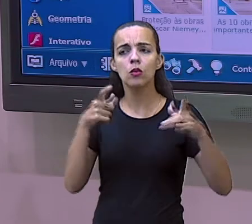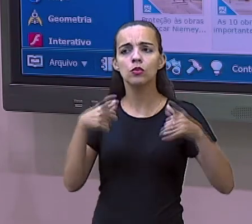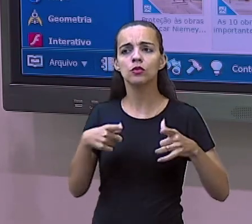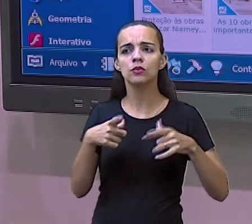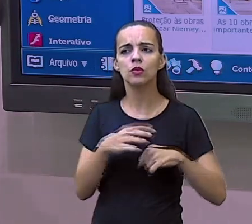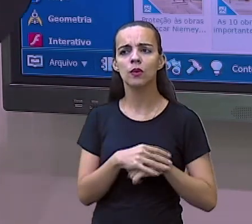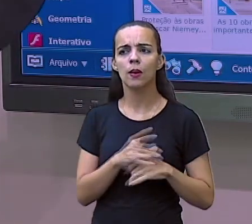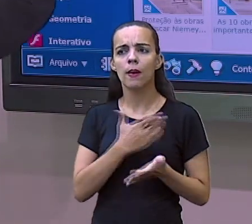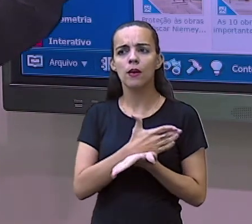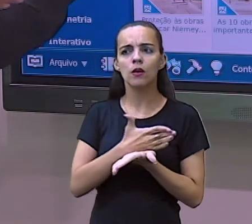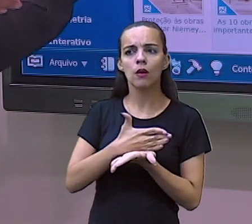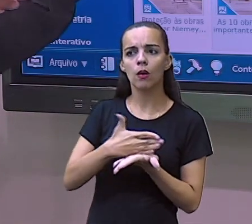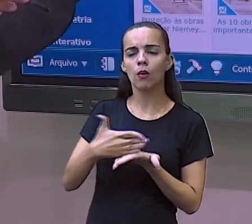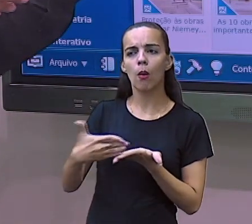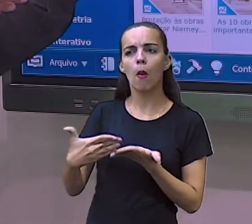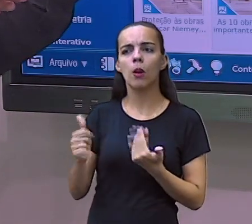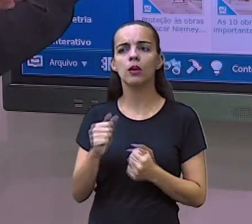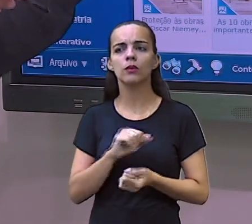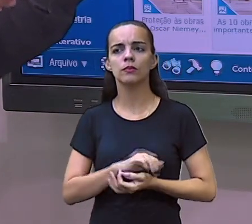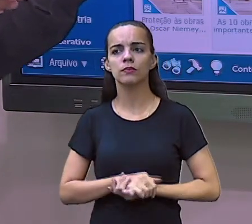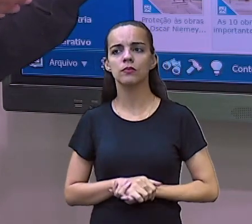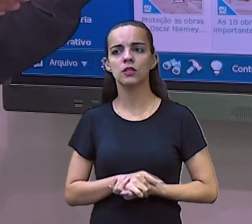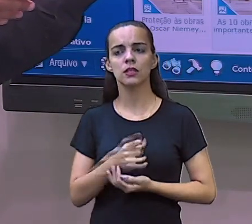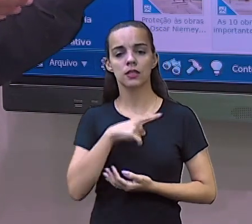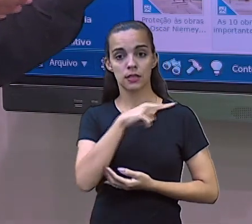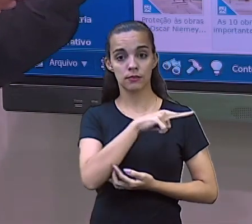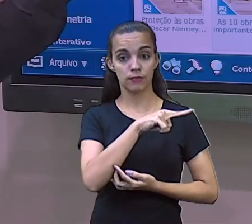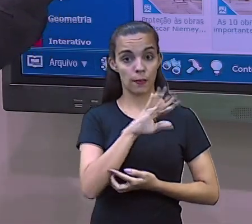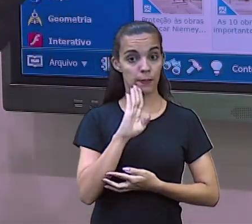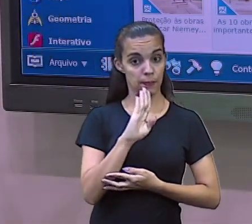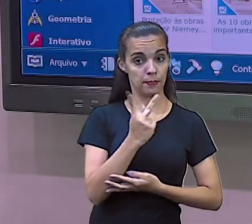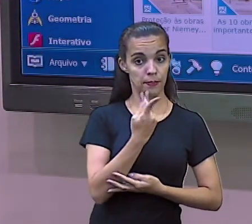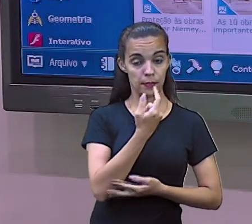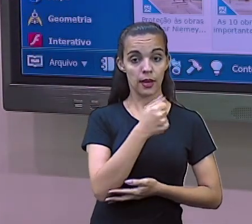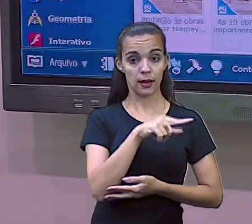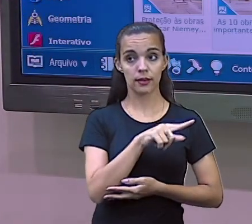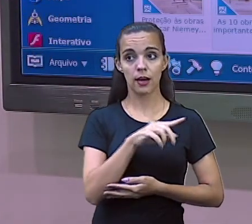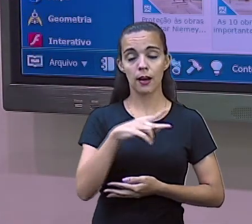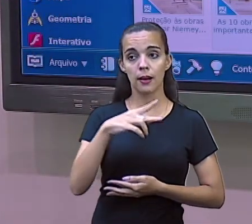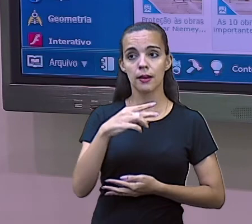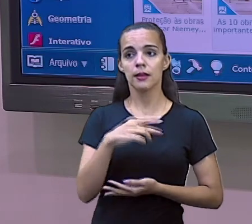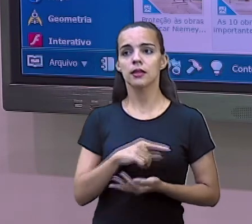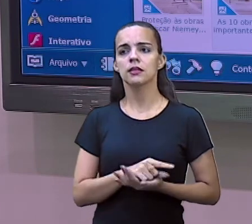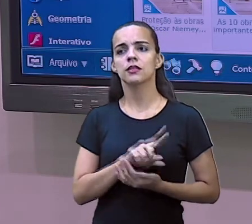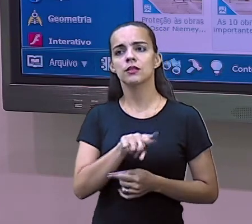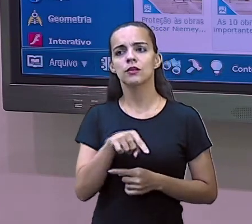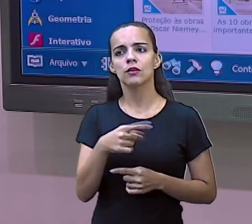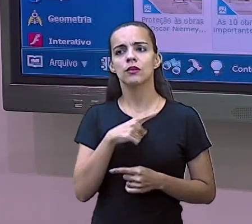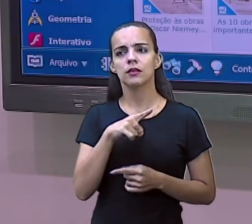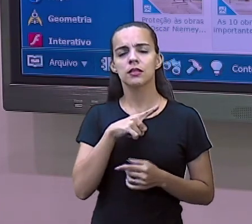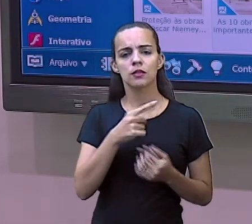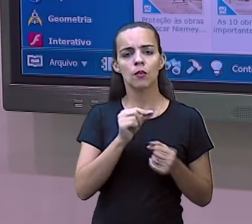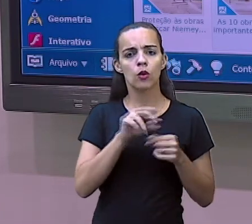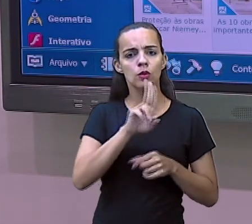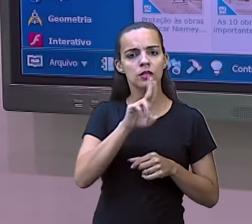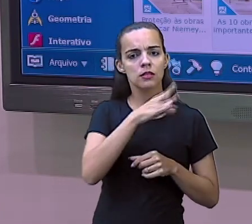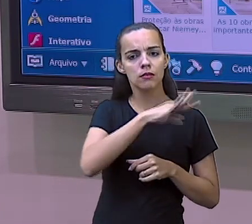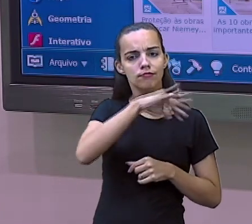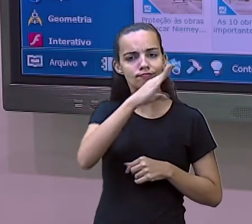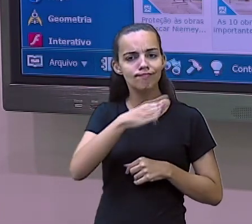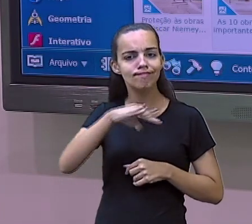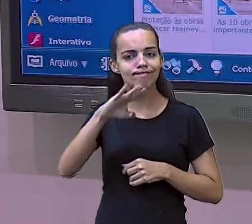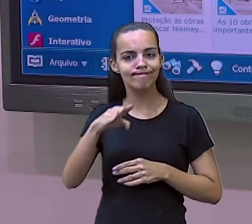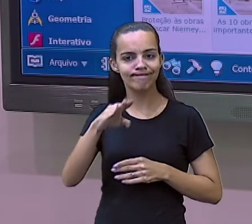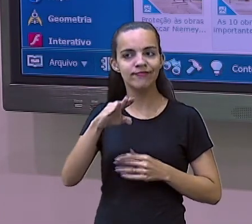Então, começou na Pampulha, em Belo Horizonte, com as formas do